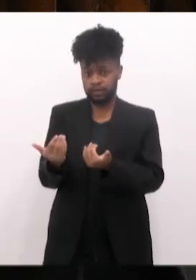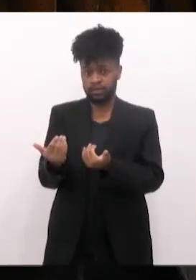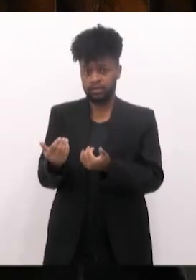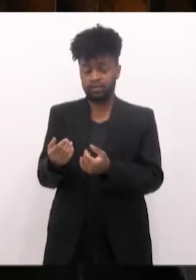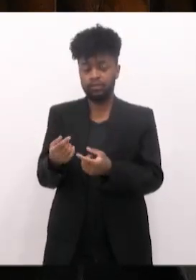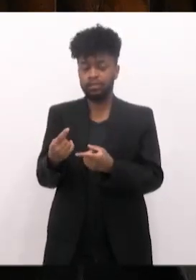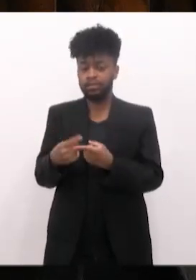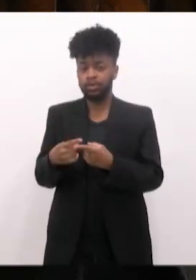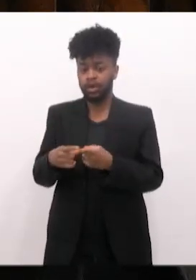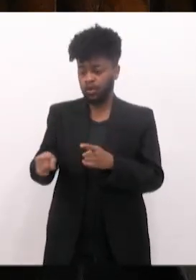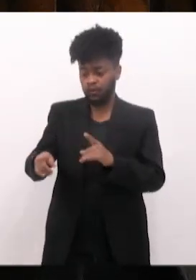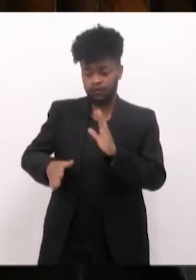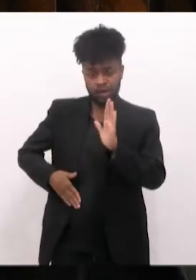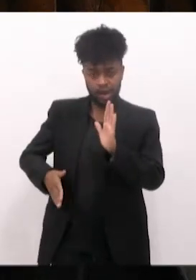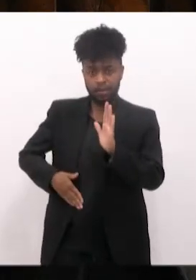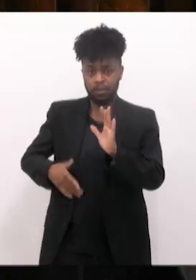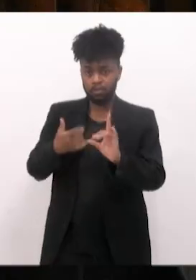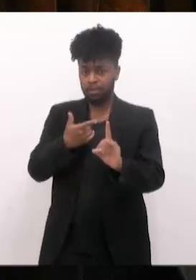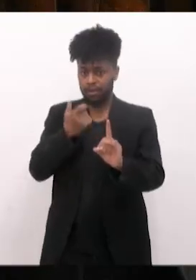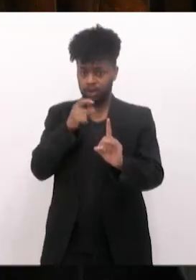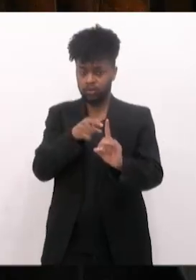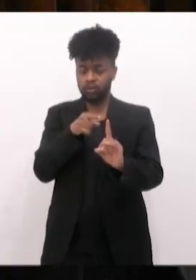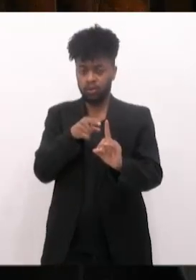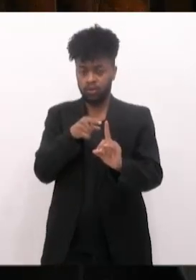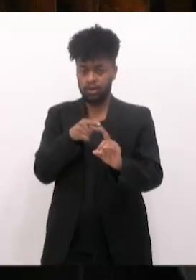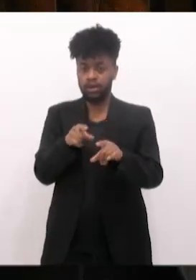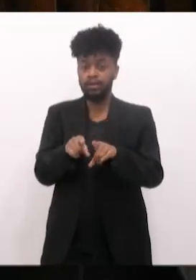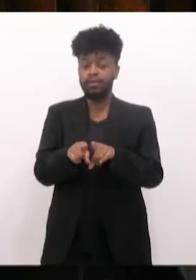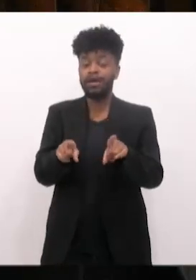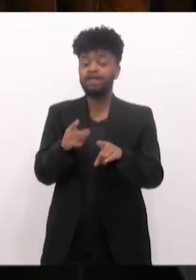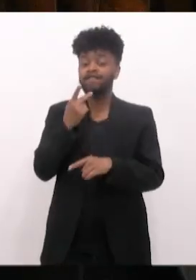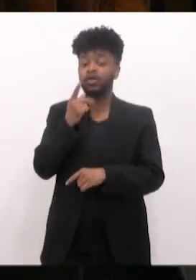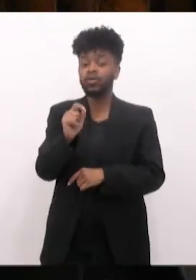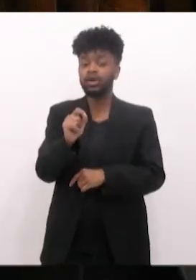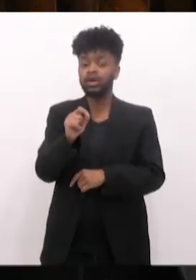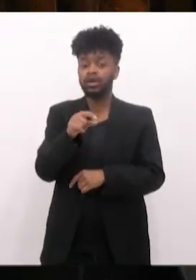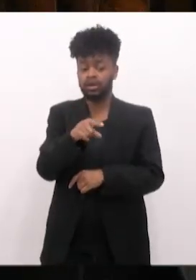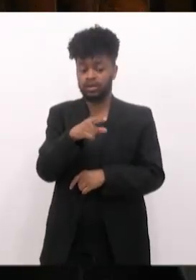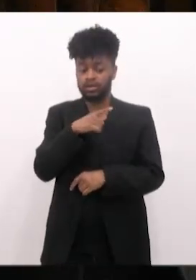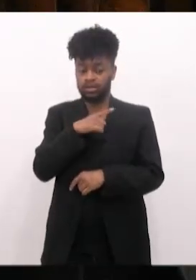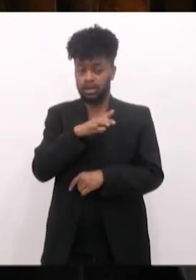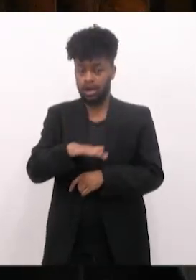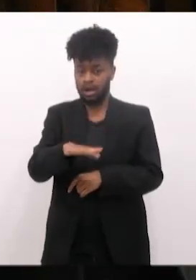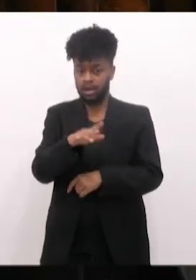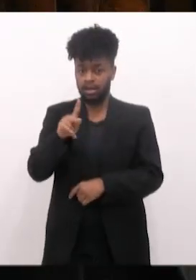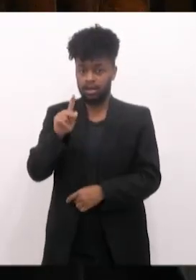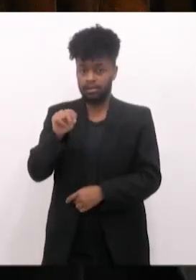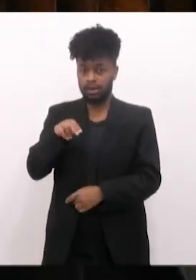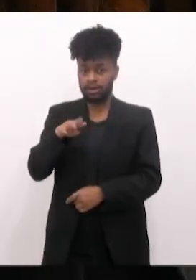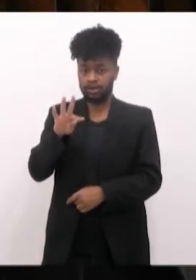covardemente morta por um vagabundo e falando que estava naquela região do Pantanal.